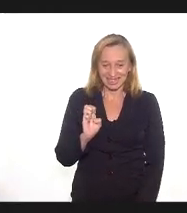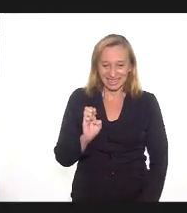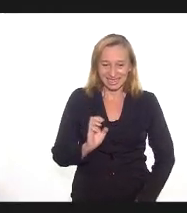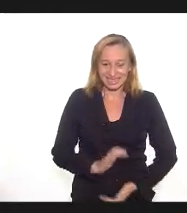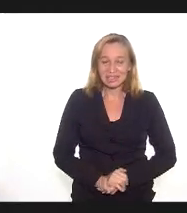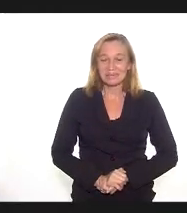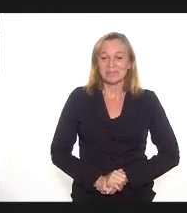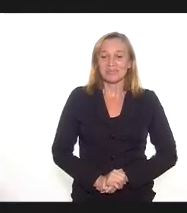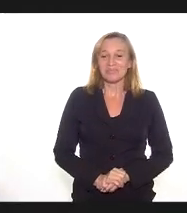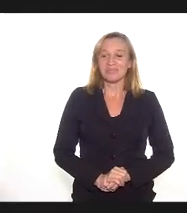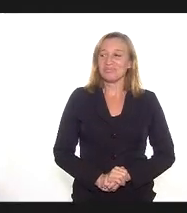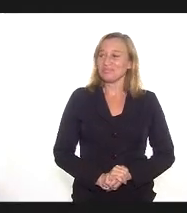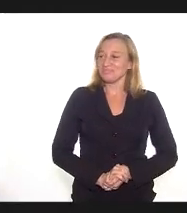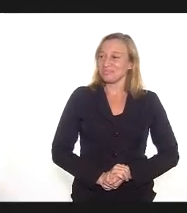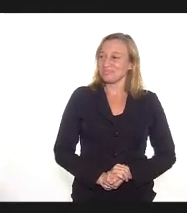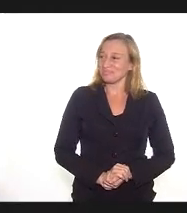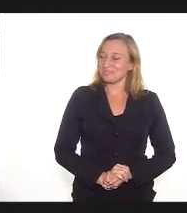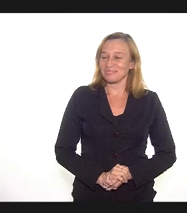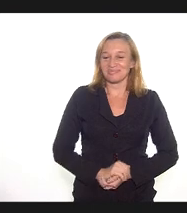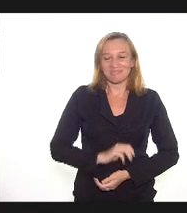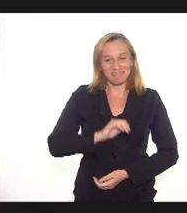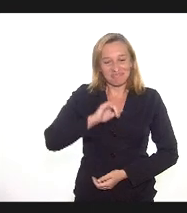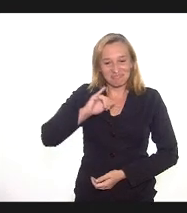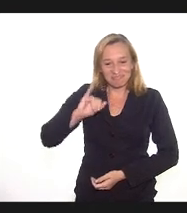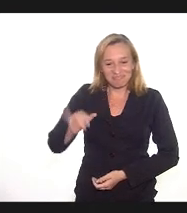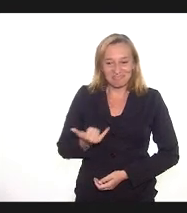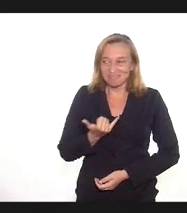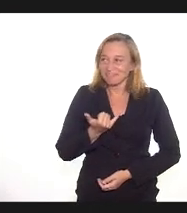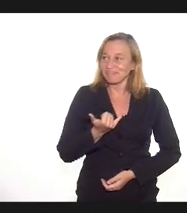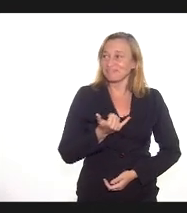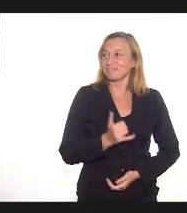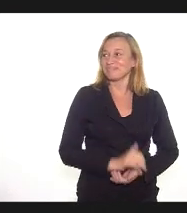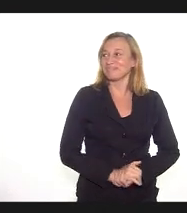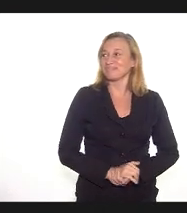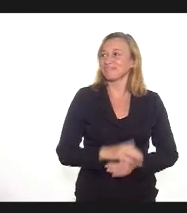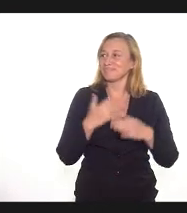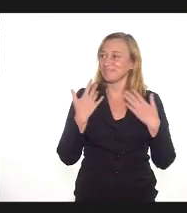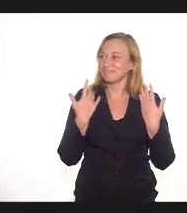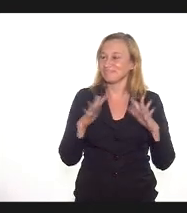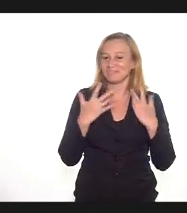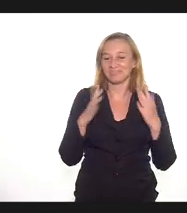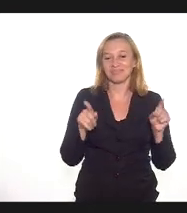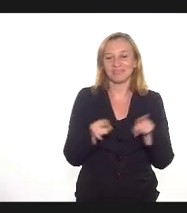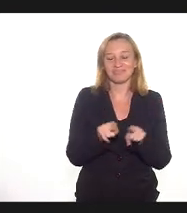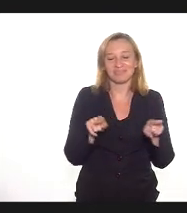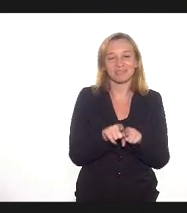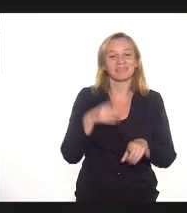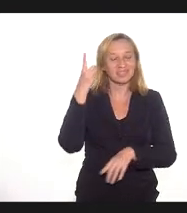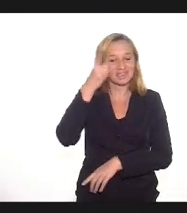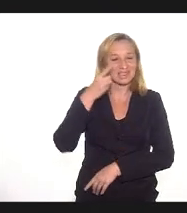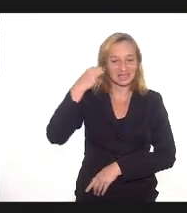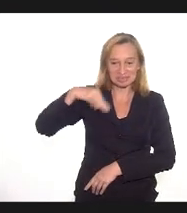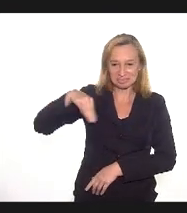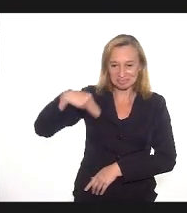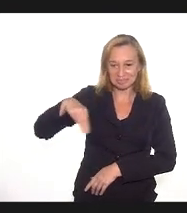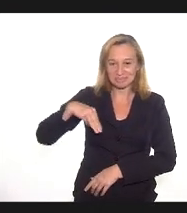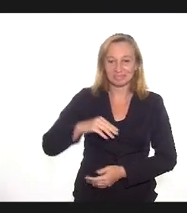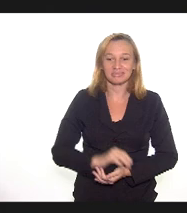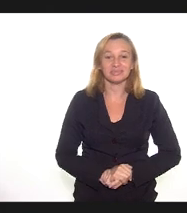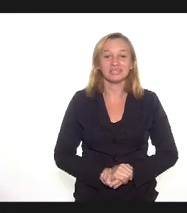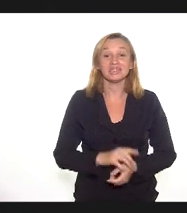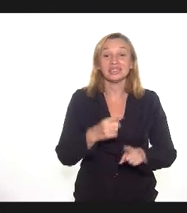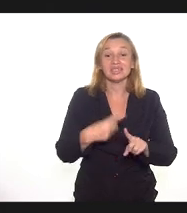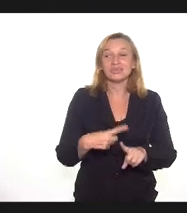popular. Quero só aproveitar para parabenizar também o deputado Carlos Mink, viu, Mink?